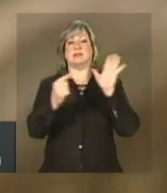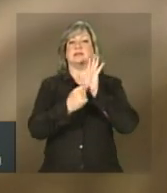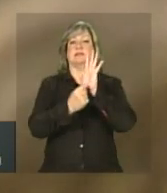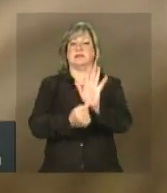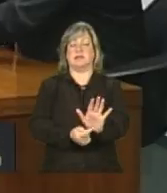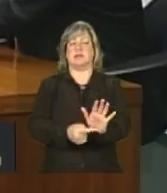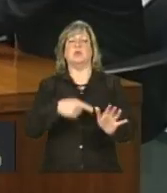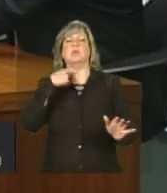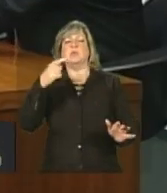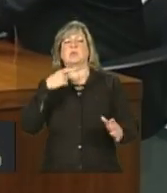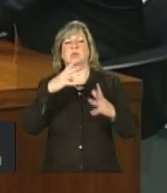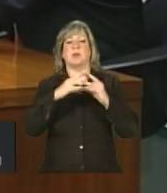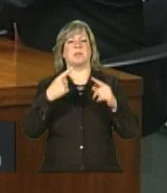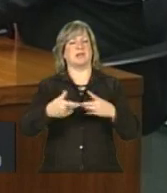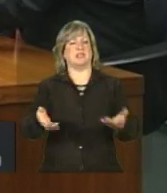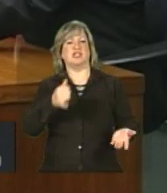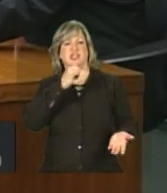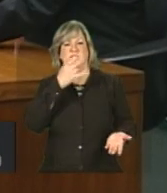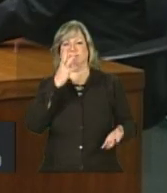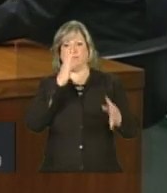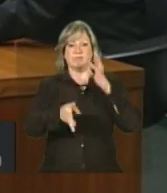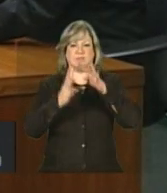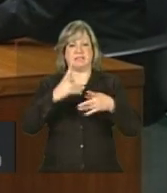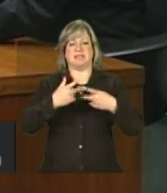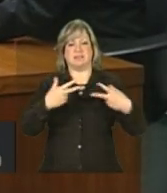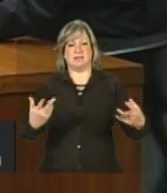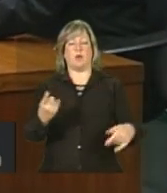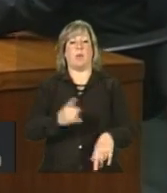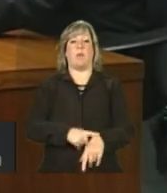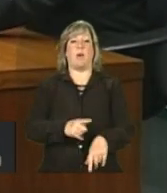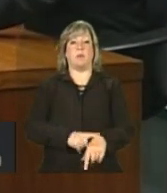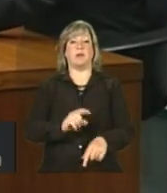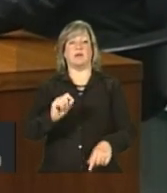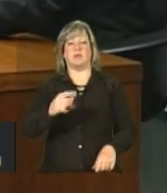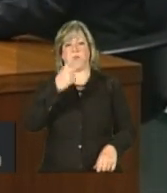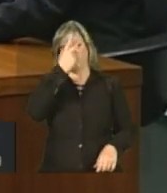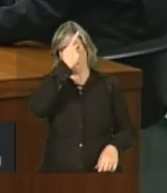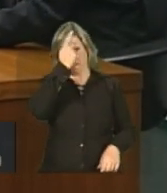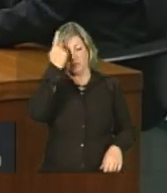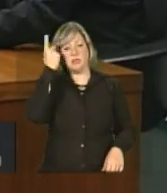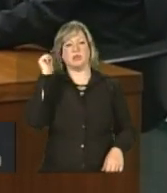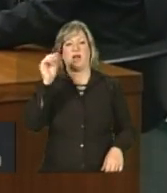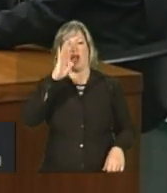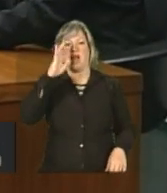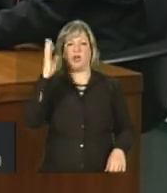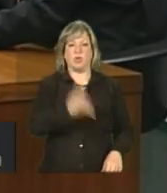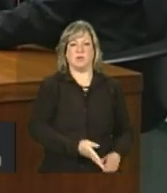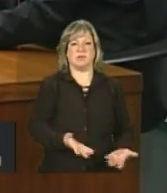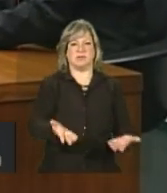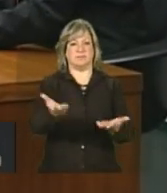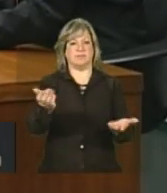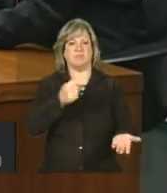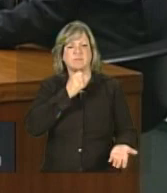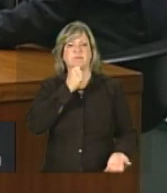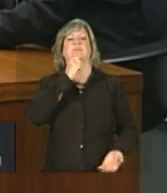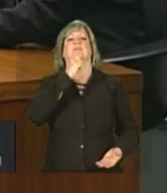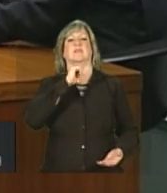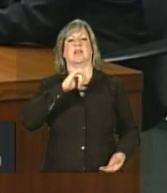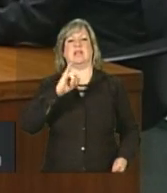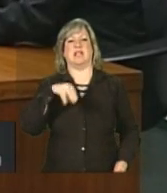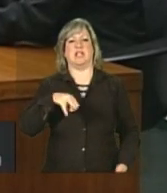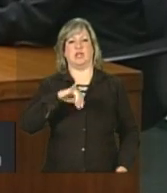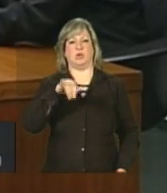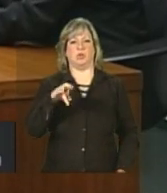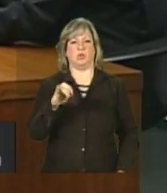essa parte triste da vida brasileira, que é no momento em que pessoas são acusadas, injustamente acusadas,